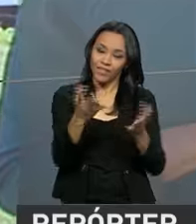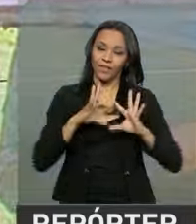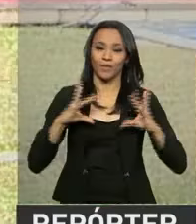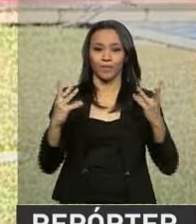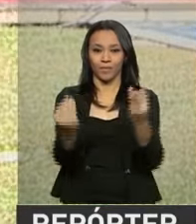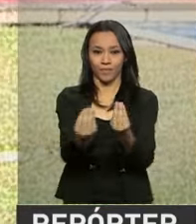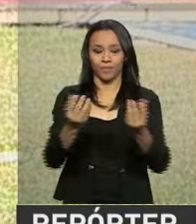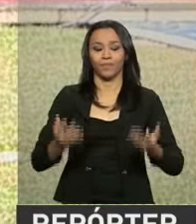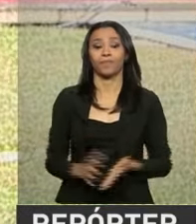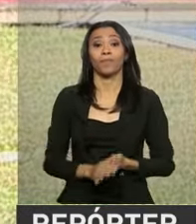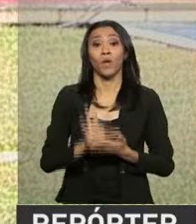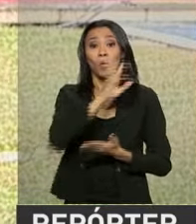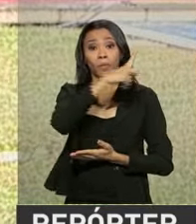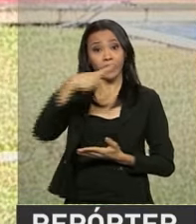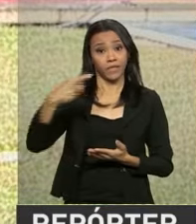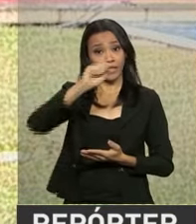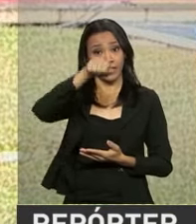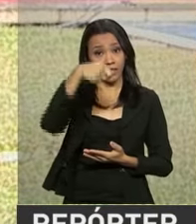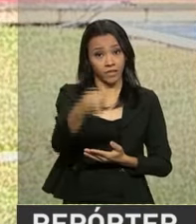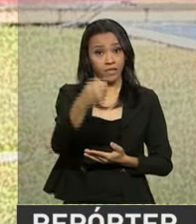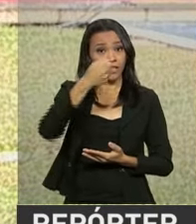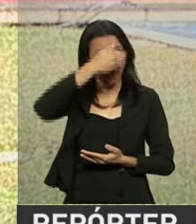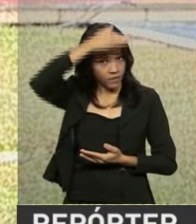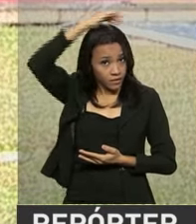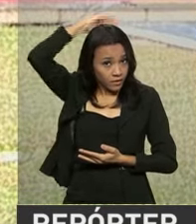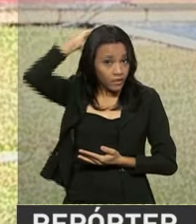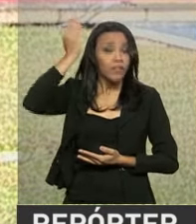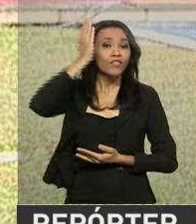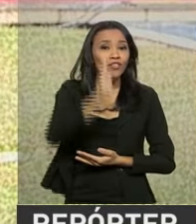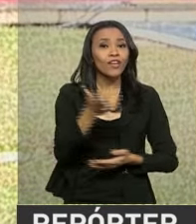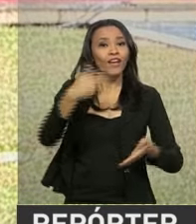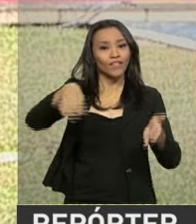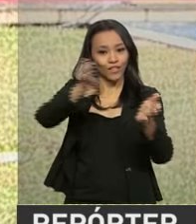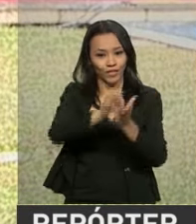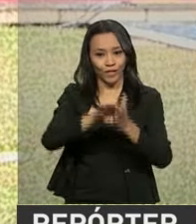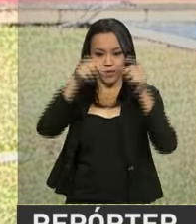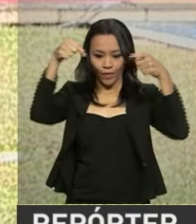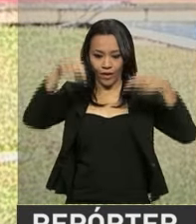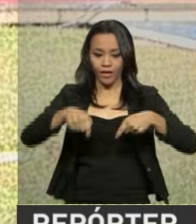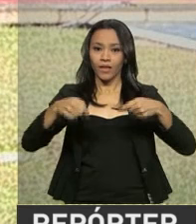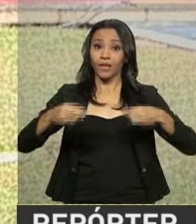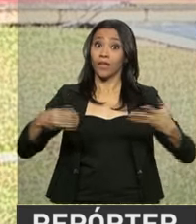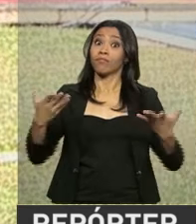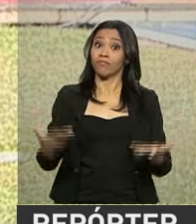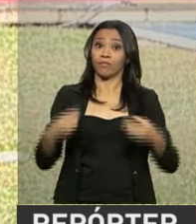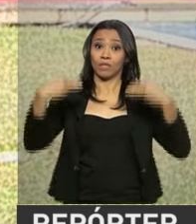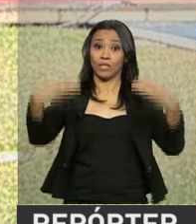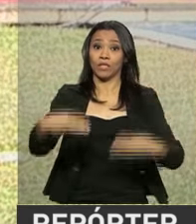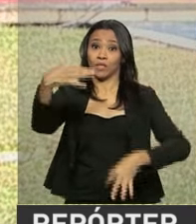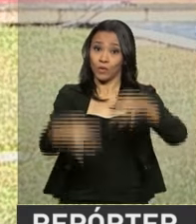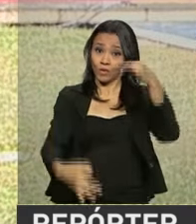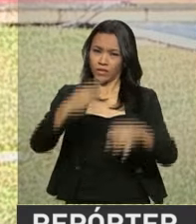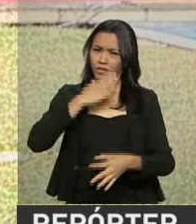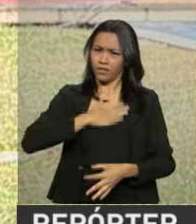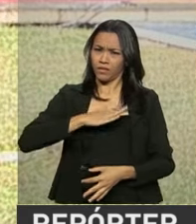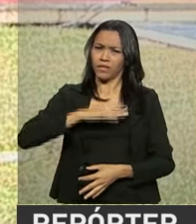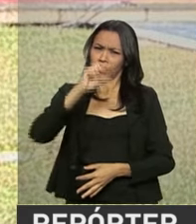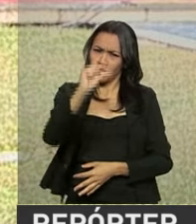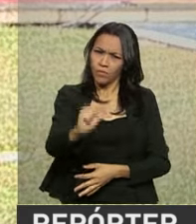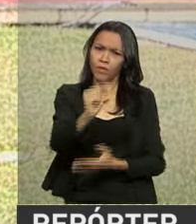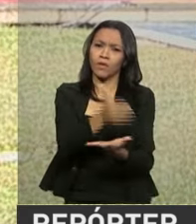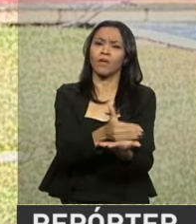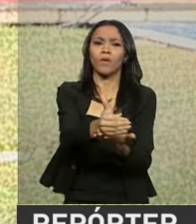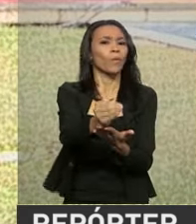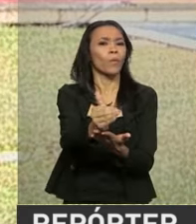a todos. O presidente da República interino, Michel Temer, já chegou aqui ao Ministério da Justiça. Em mais alguns minutos, vai ter início